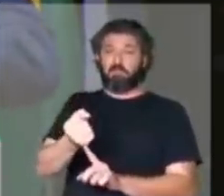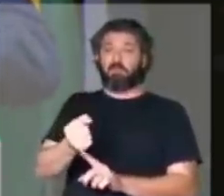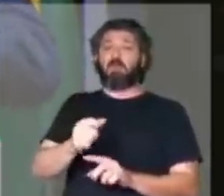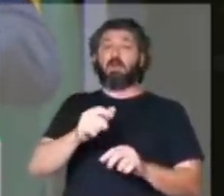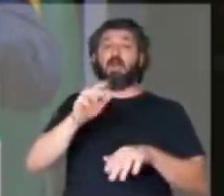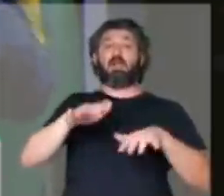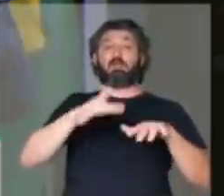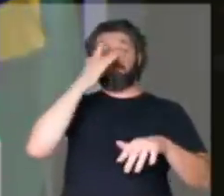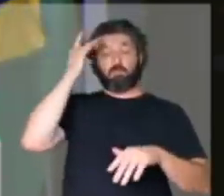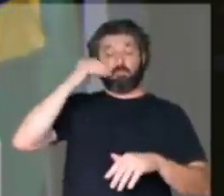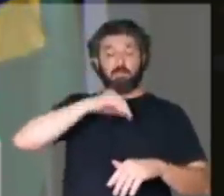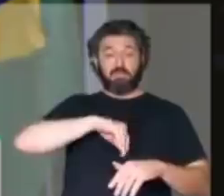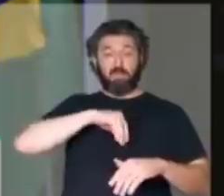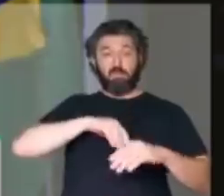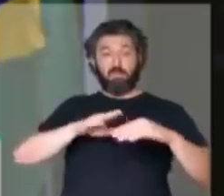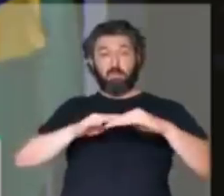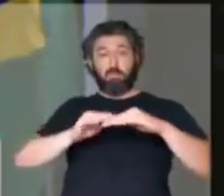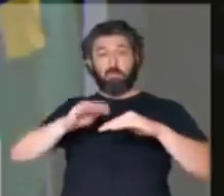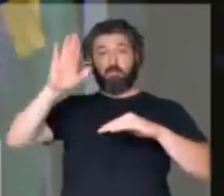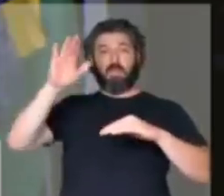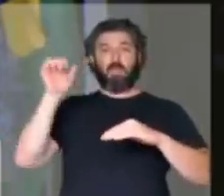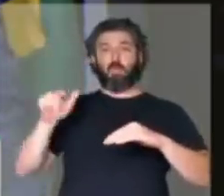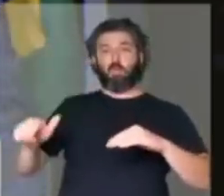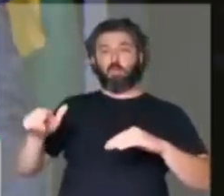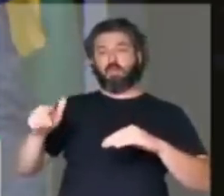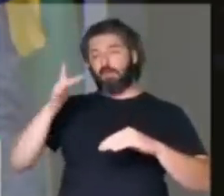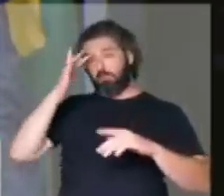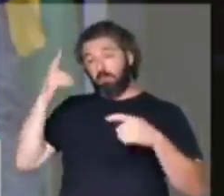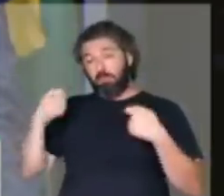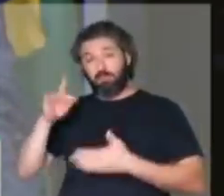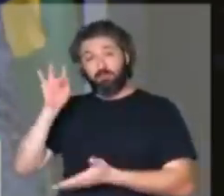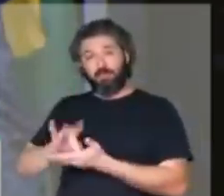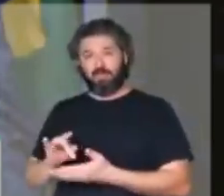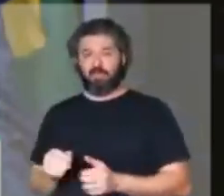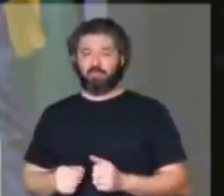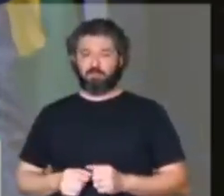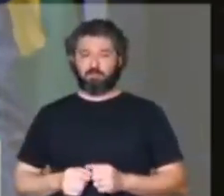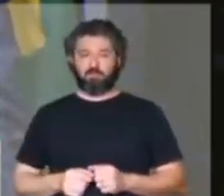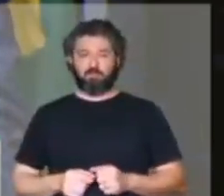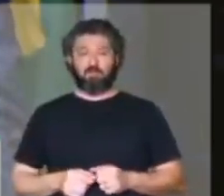quem tem uma renda superior àqueles que realmente precisam.